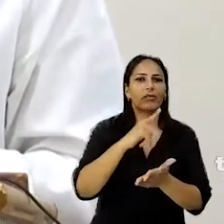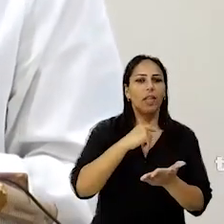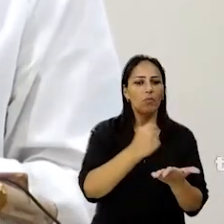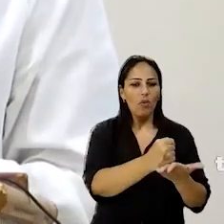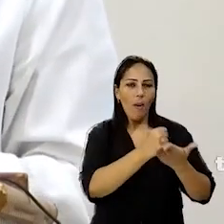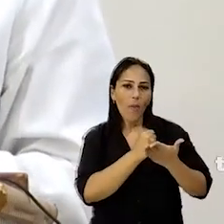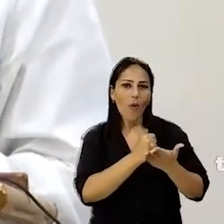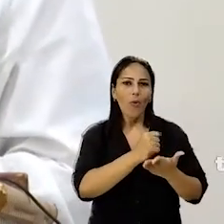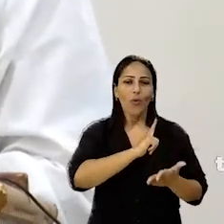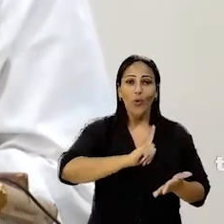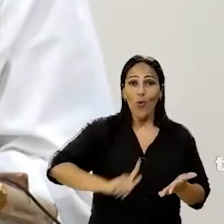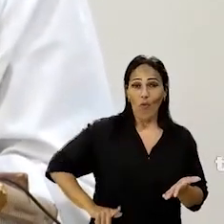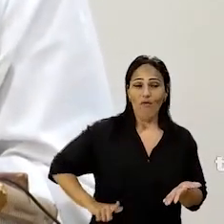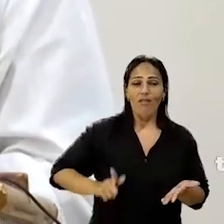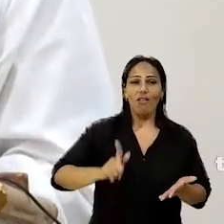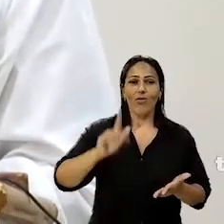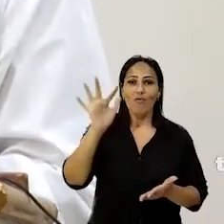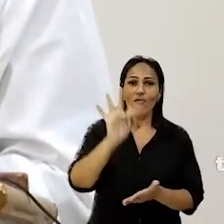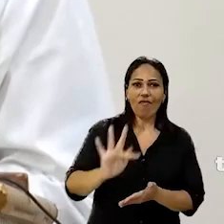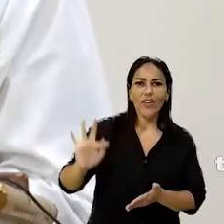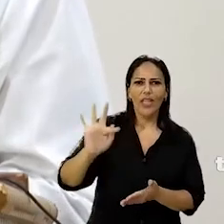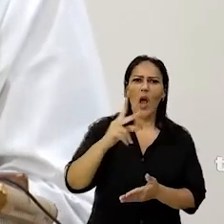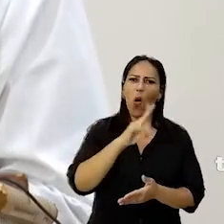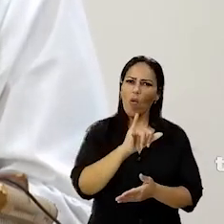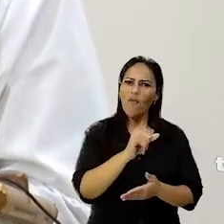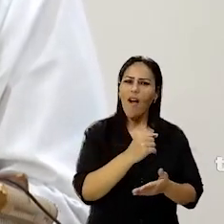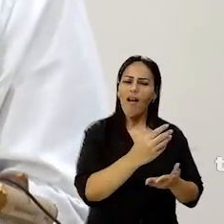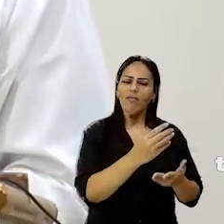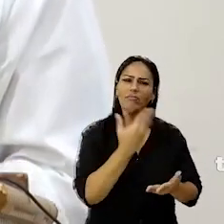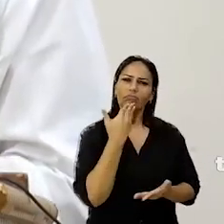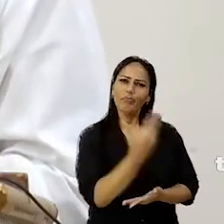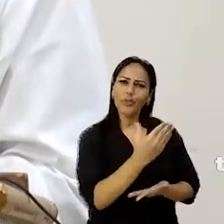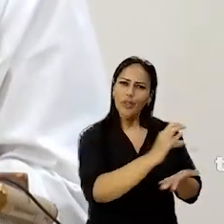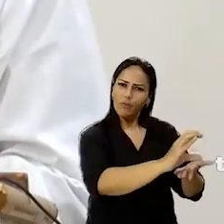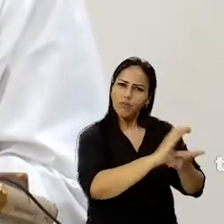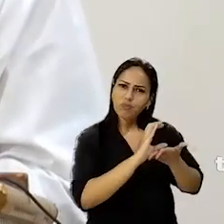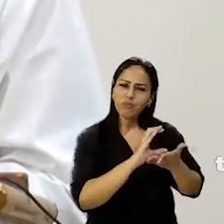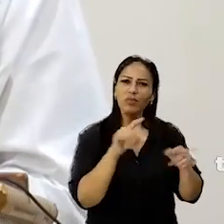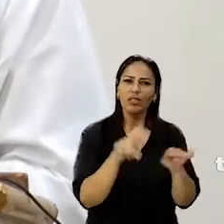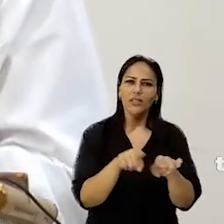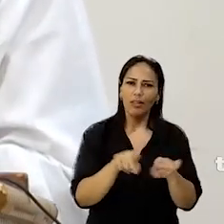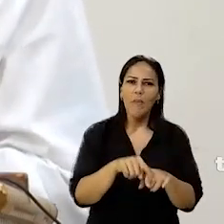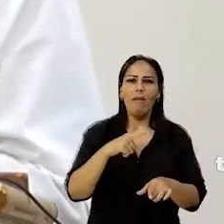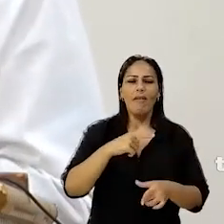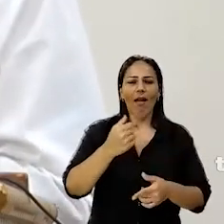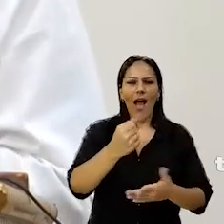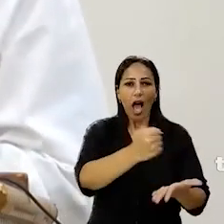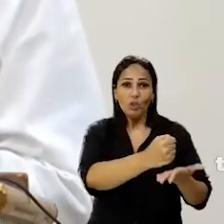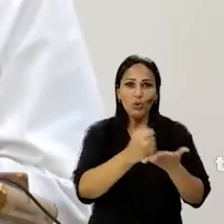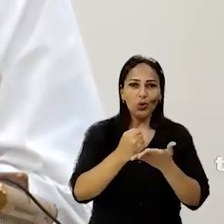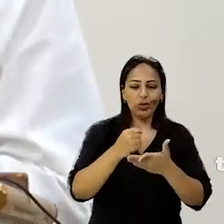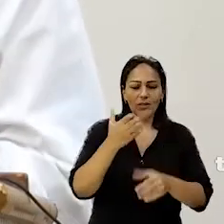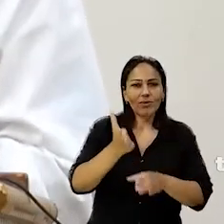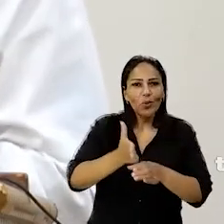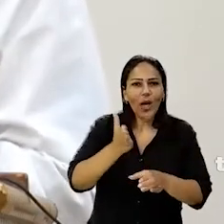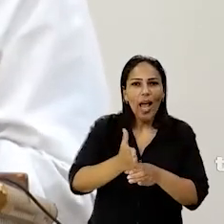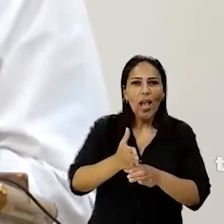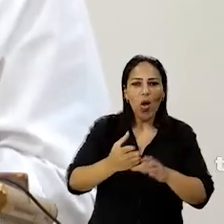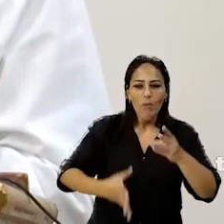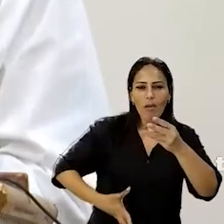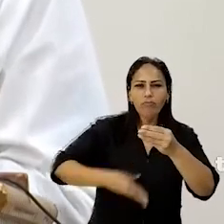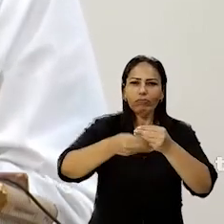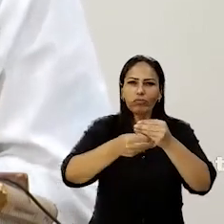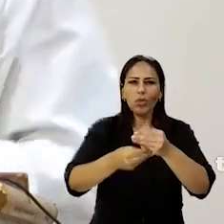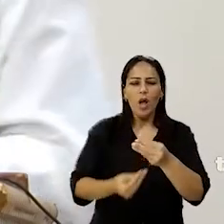do governo federal, onde vamos buscar esses recursos, com homens que estão ajudando a Caicó, com emendas,